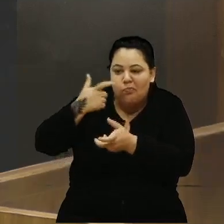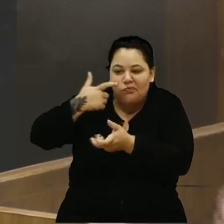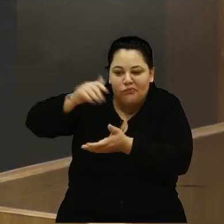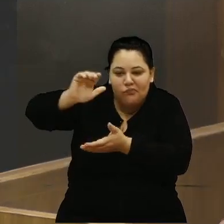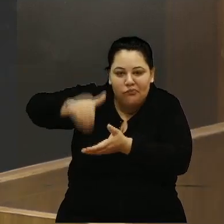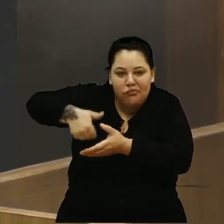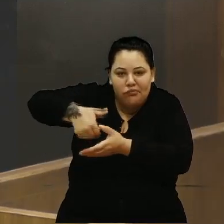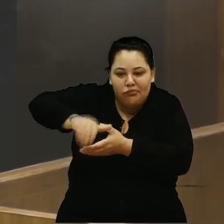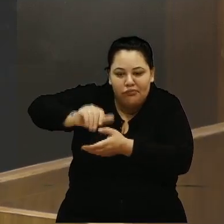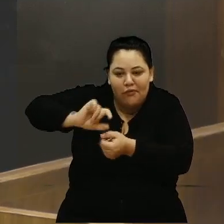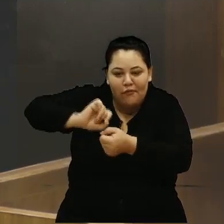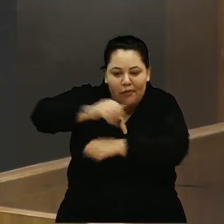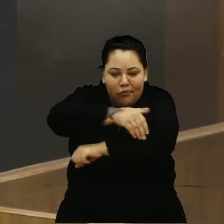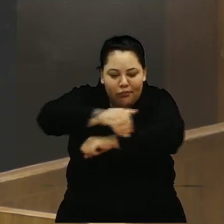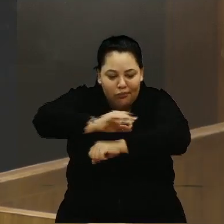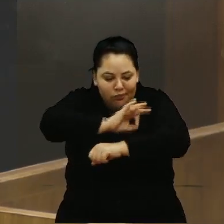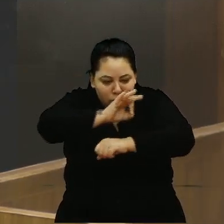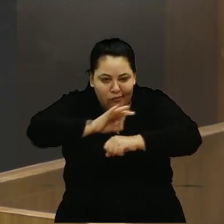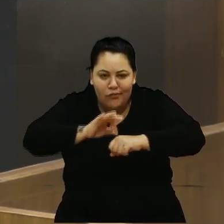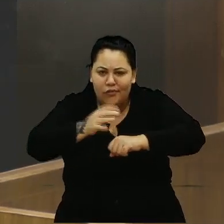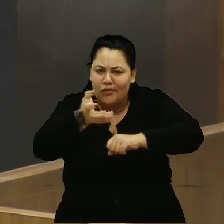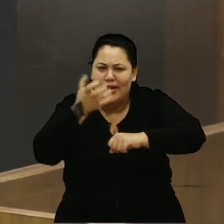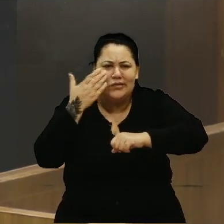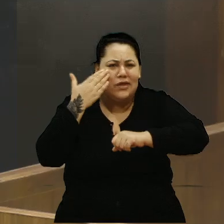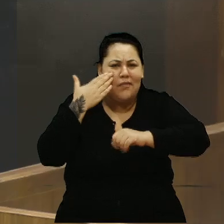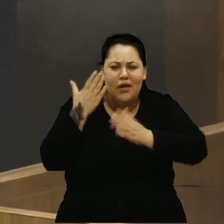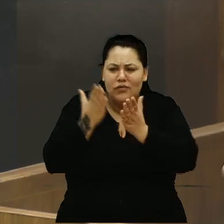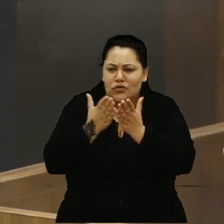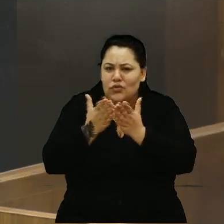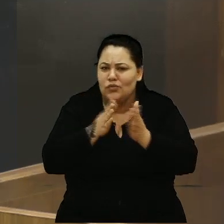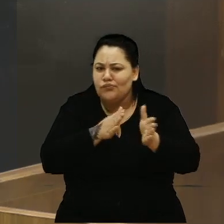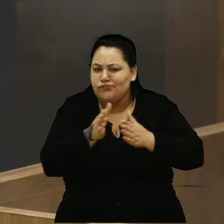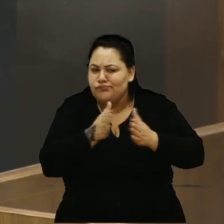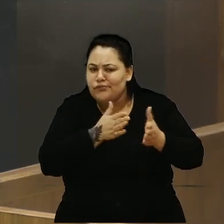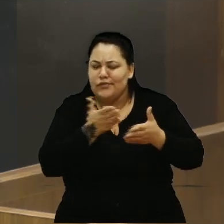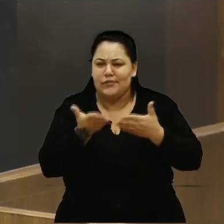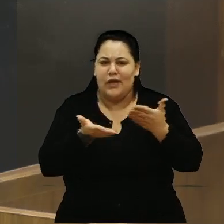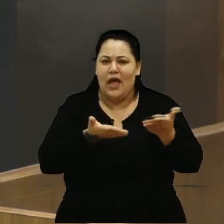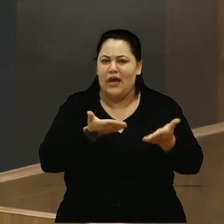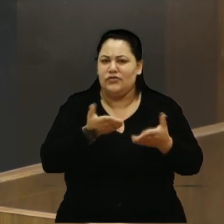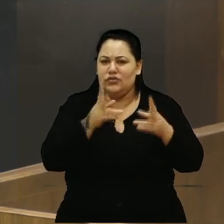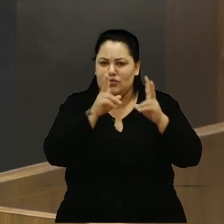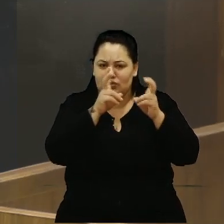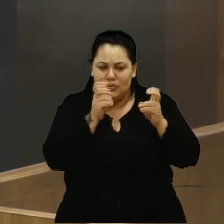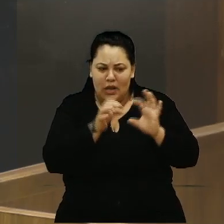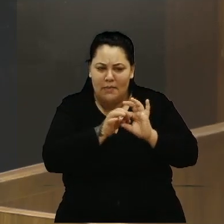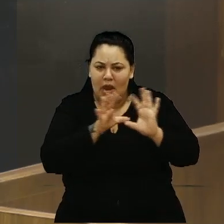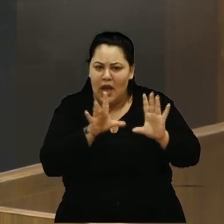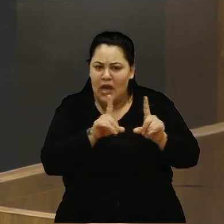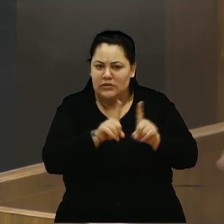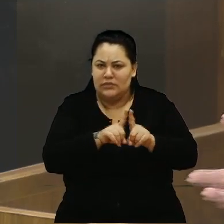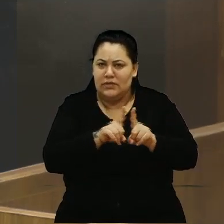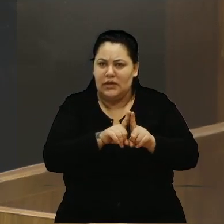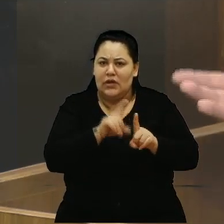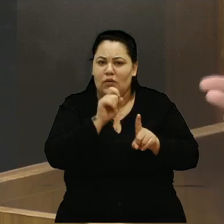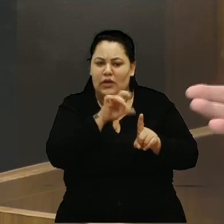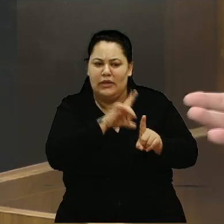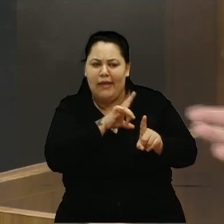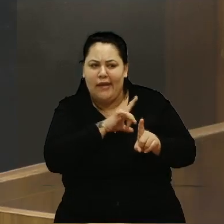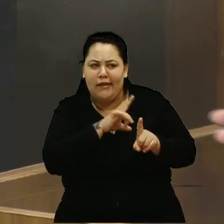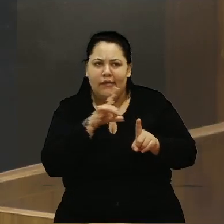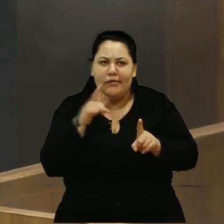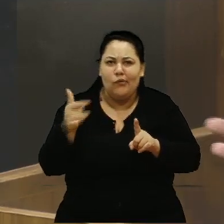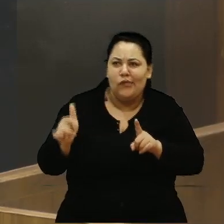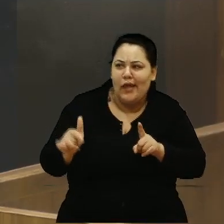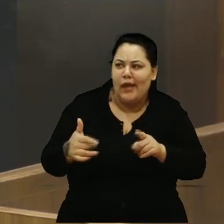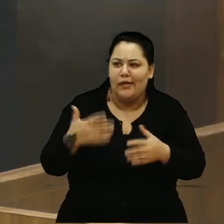as ruas e tudo mais. Eu digo, eu quero saber sobre o estudo de viabilidade, sobre as liberações, o que tem e o que não tem,